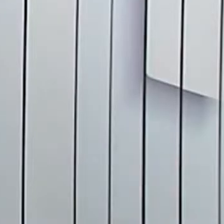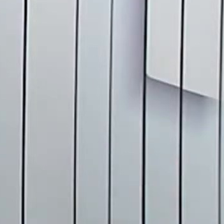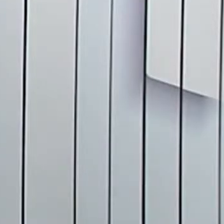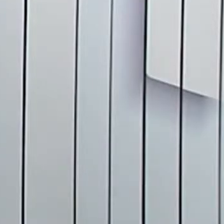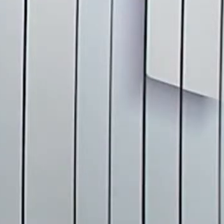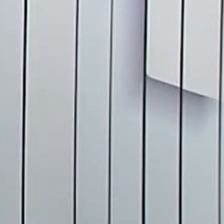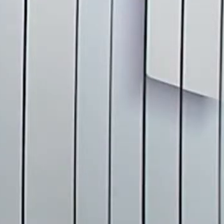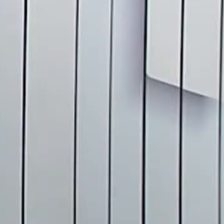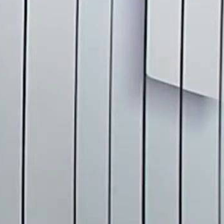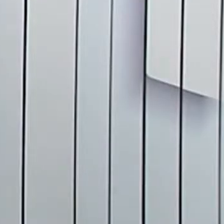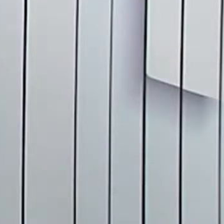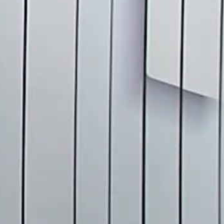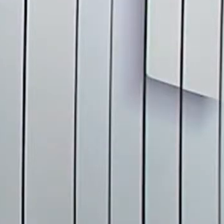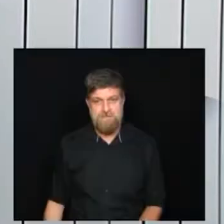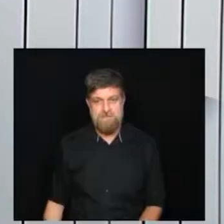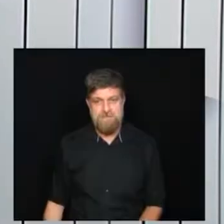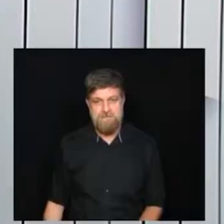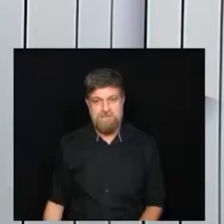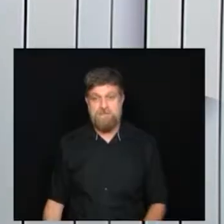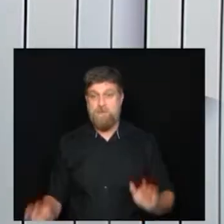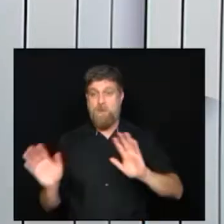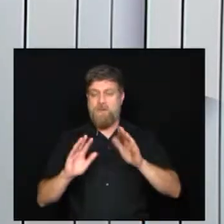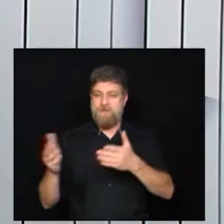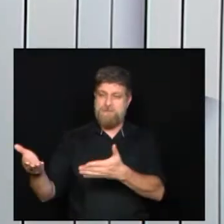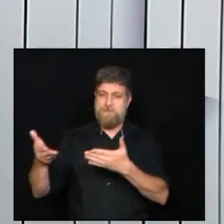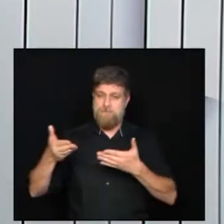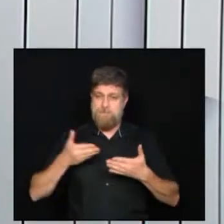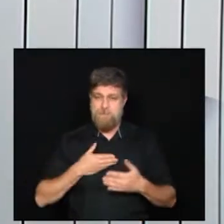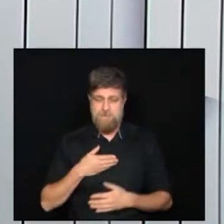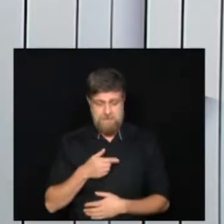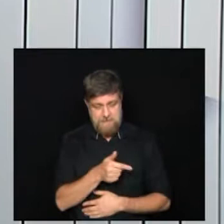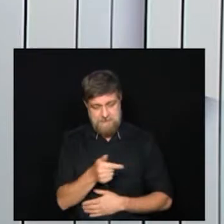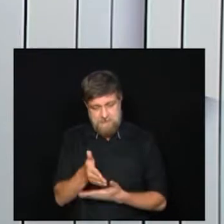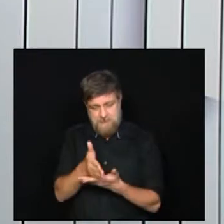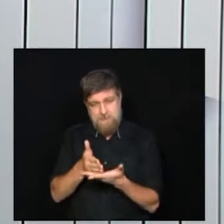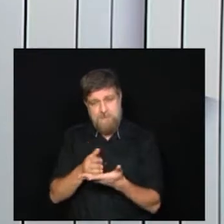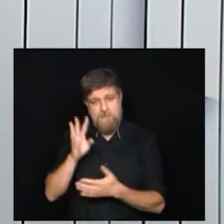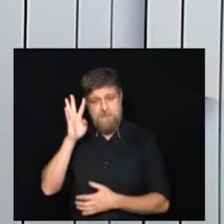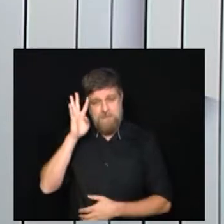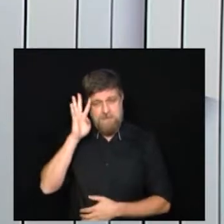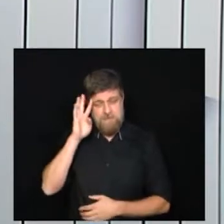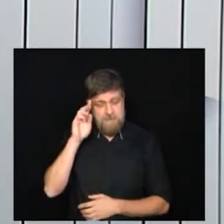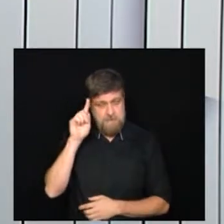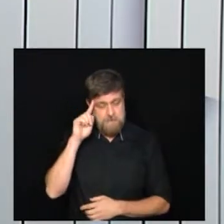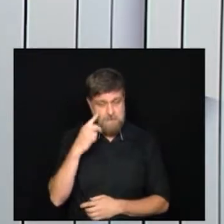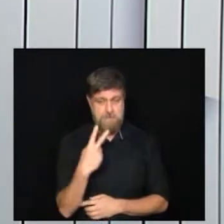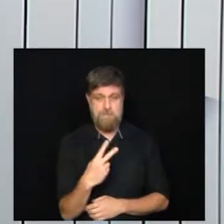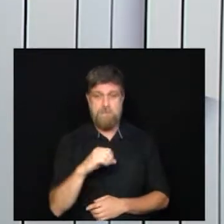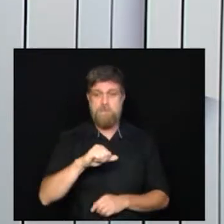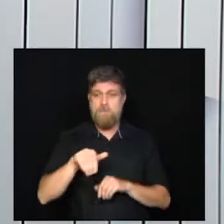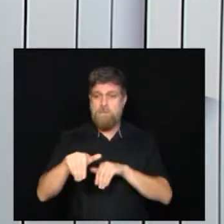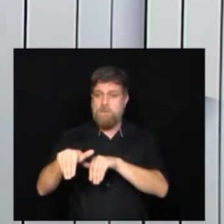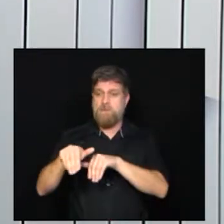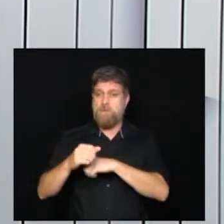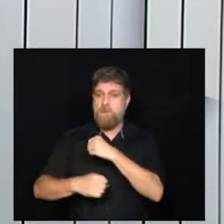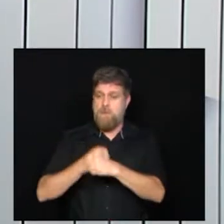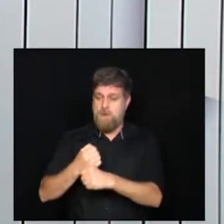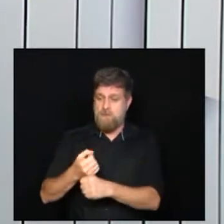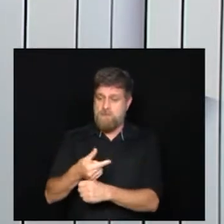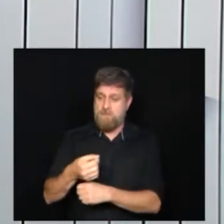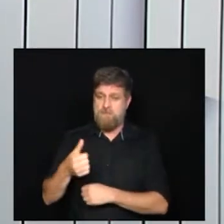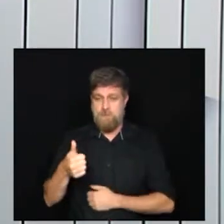Olá, seja bem-vinda, seja bem-vindo. Chegamos ao meio da semana, quarta-feira, 29 de setembro de